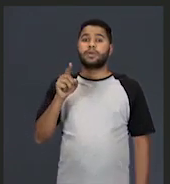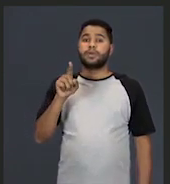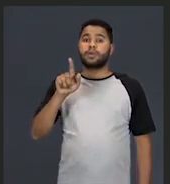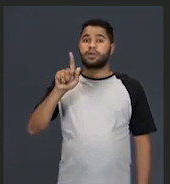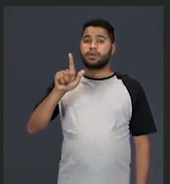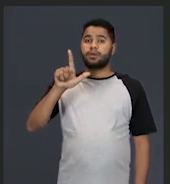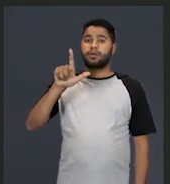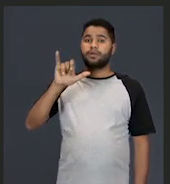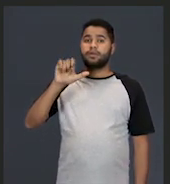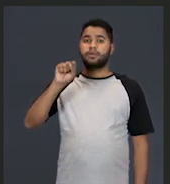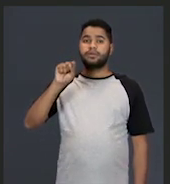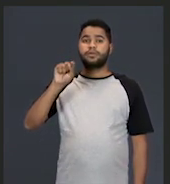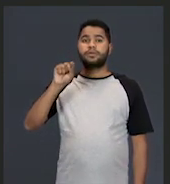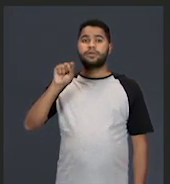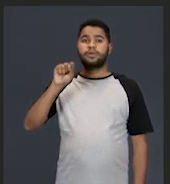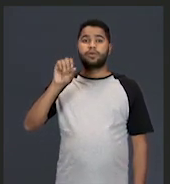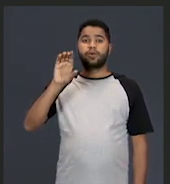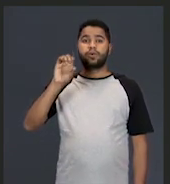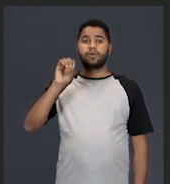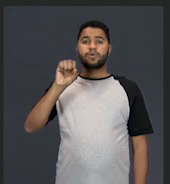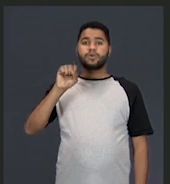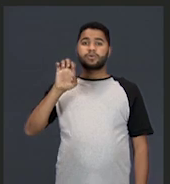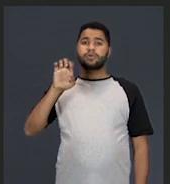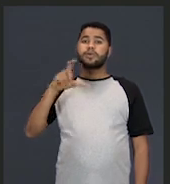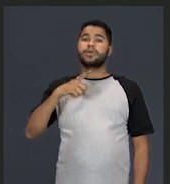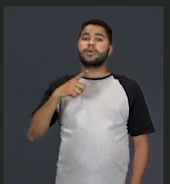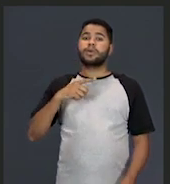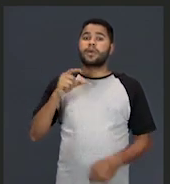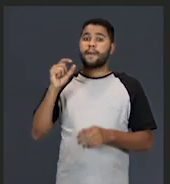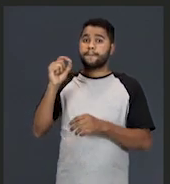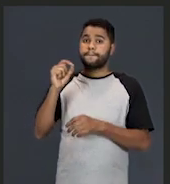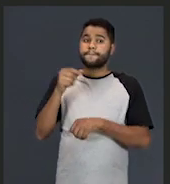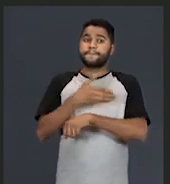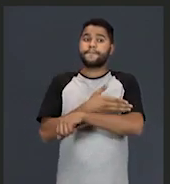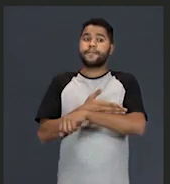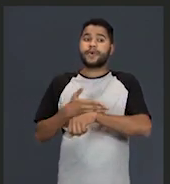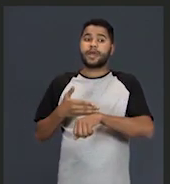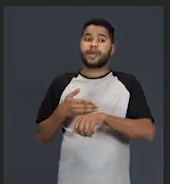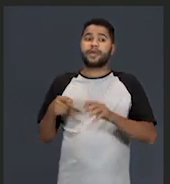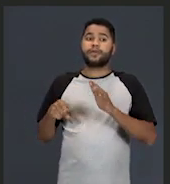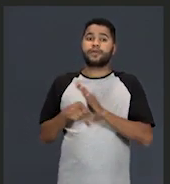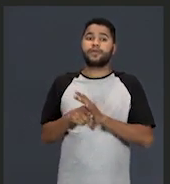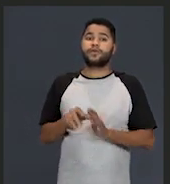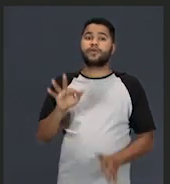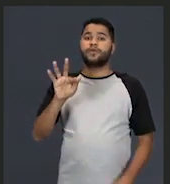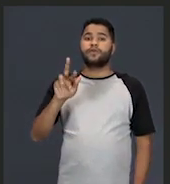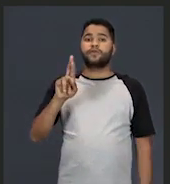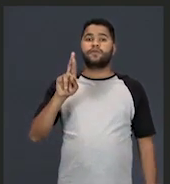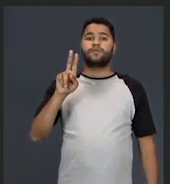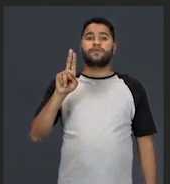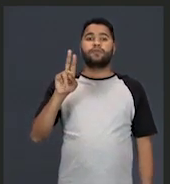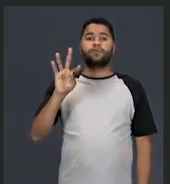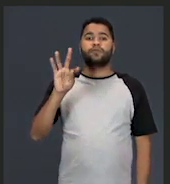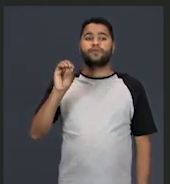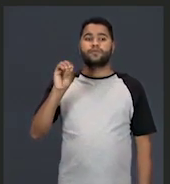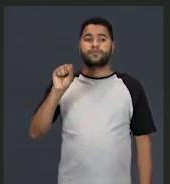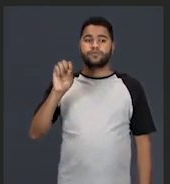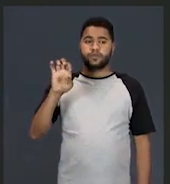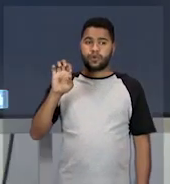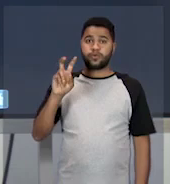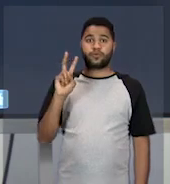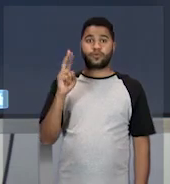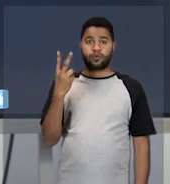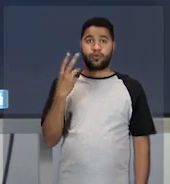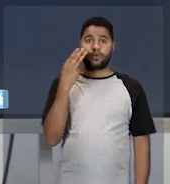glicose, e vou pegar aqui uma bolinha branca, que eu vou chamar de frutose. Então, ele é formado por